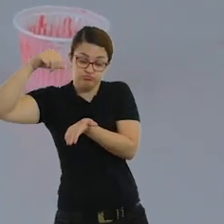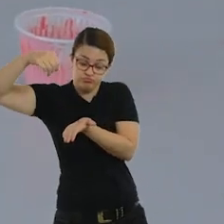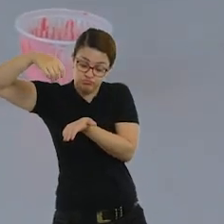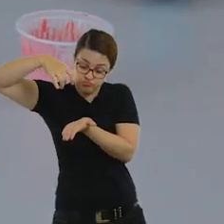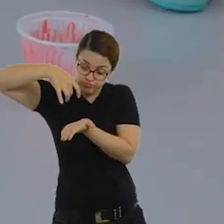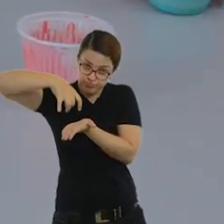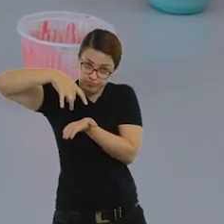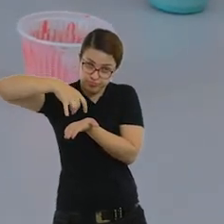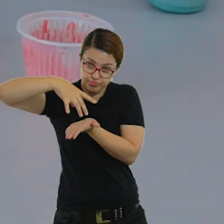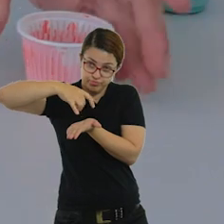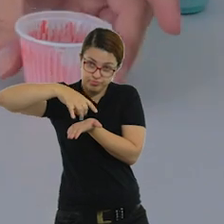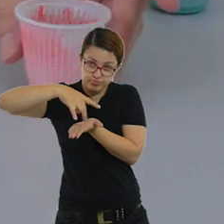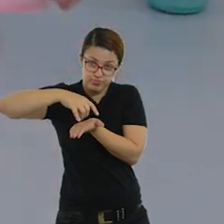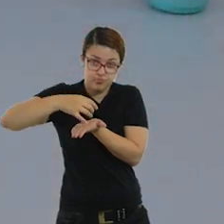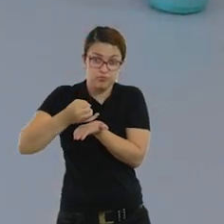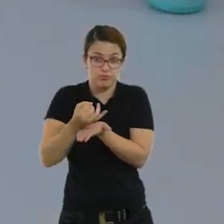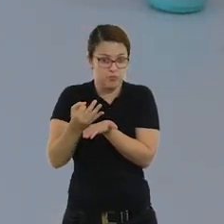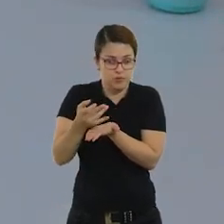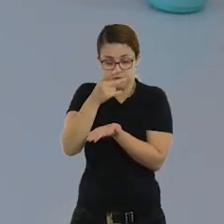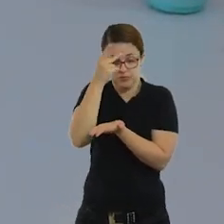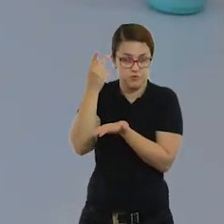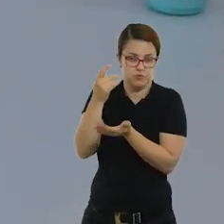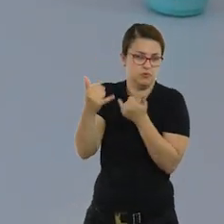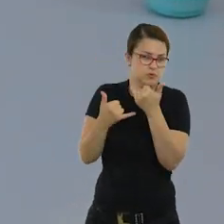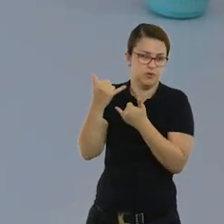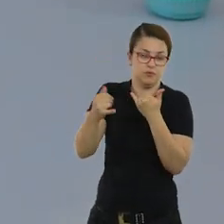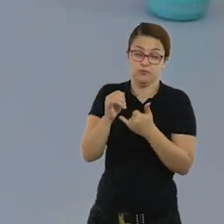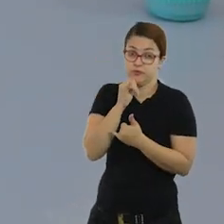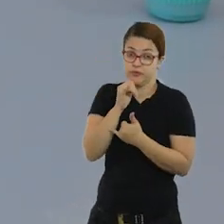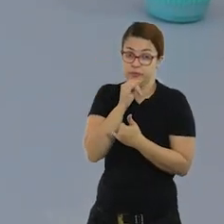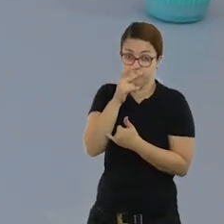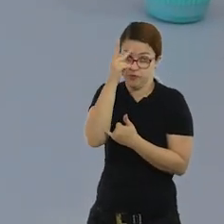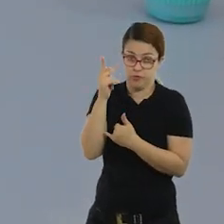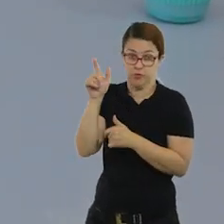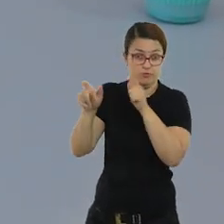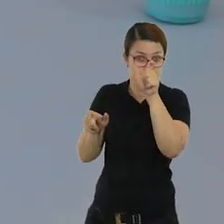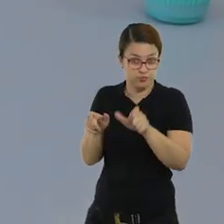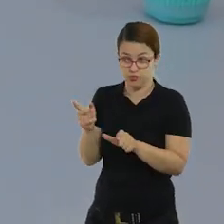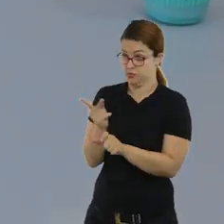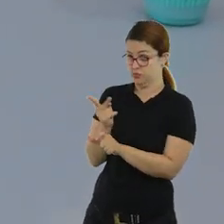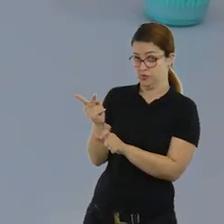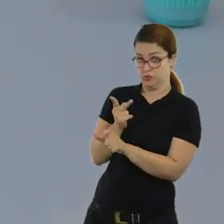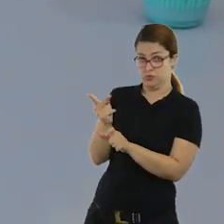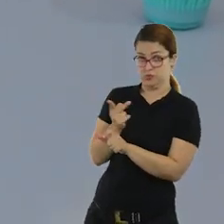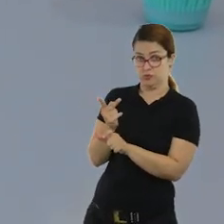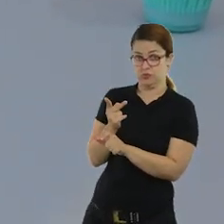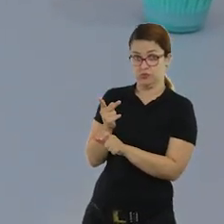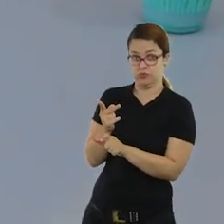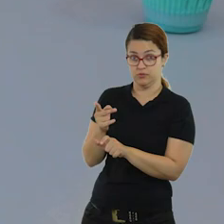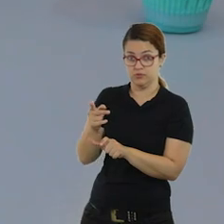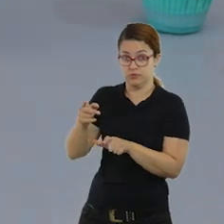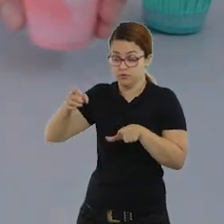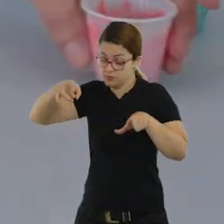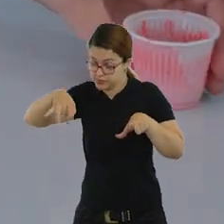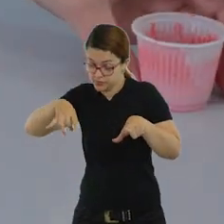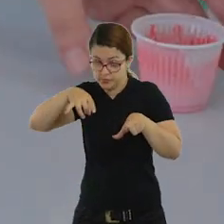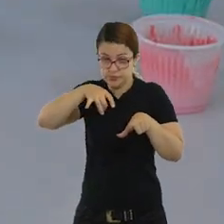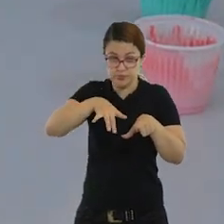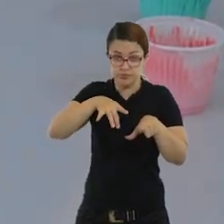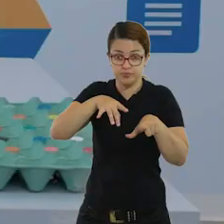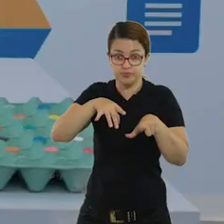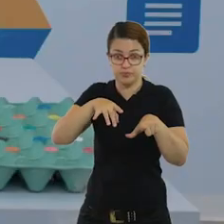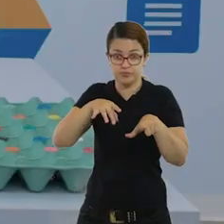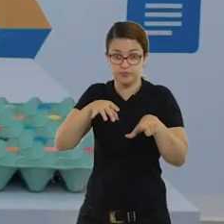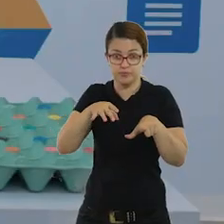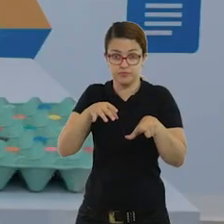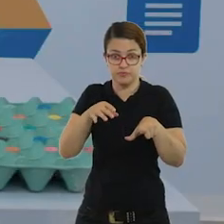partida, para a quantidade de participantes que você for fazer. Se tiver dois, aqui eu coloquei para duas cores. O ponto